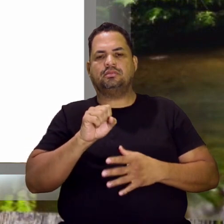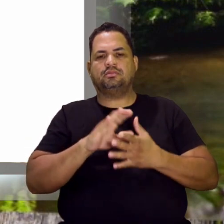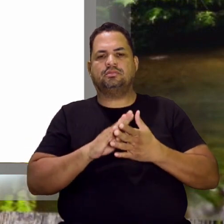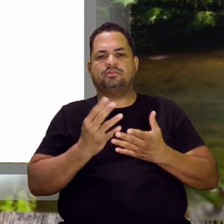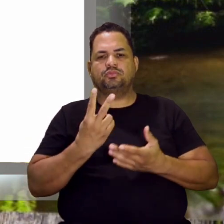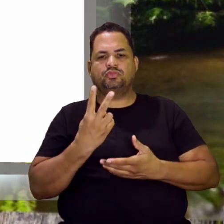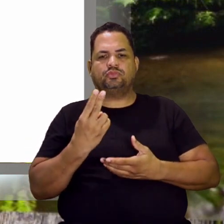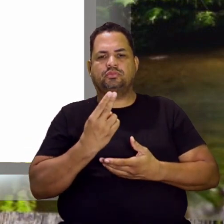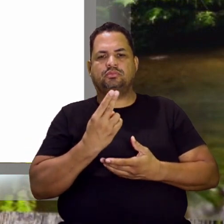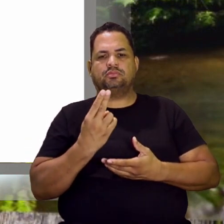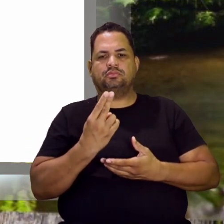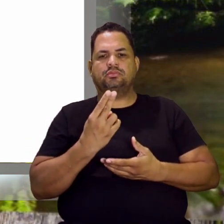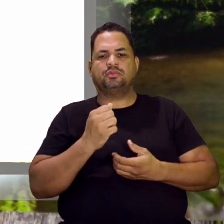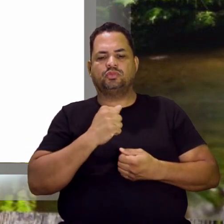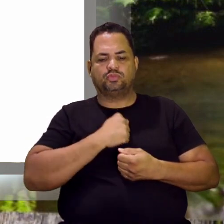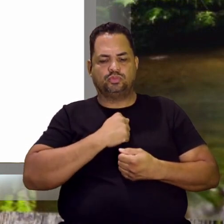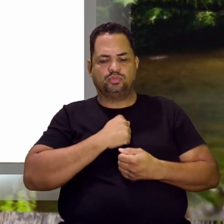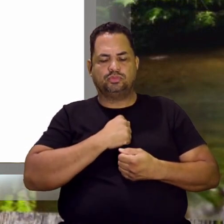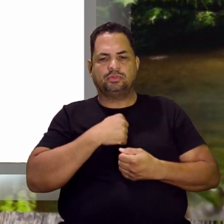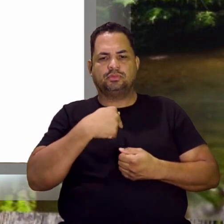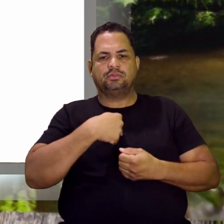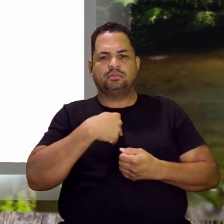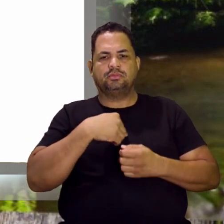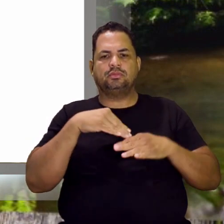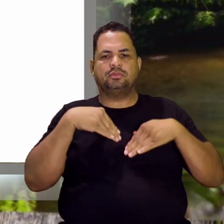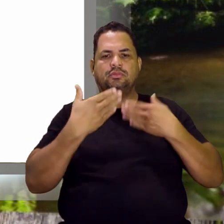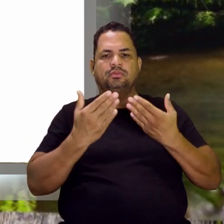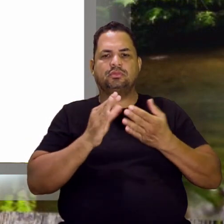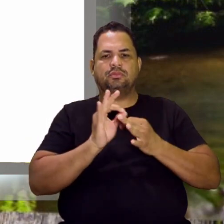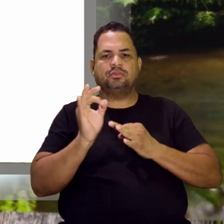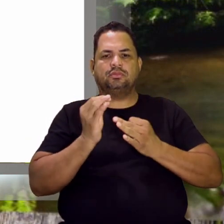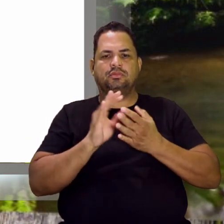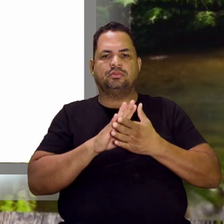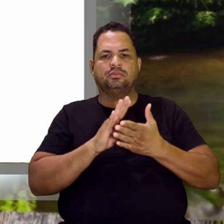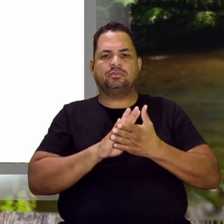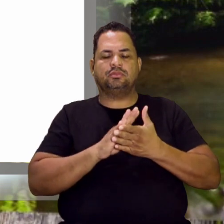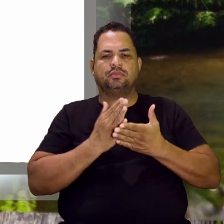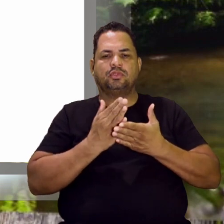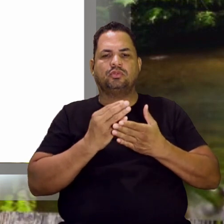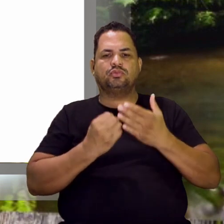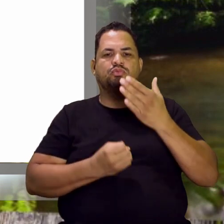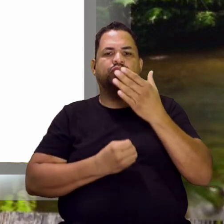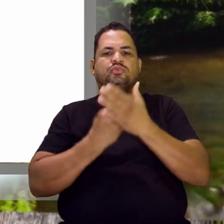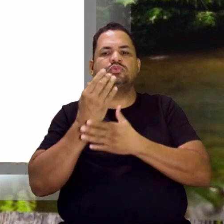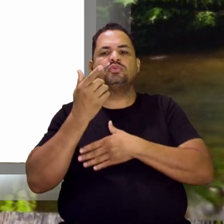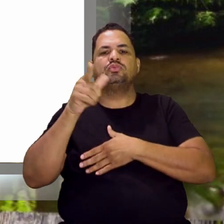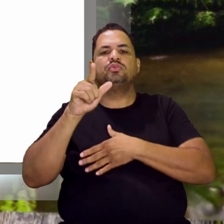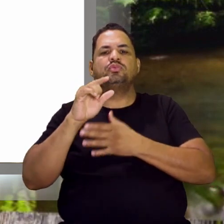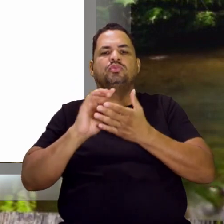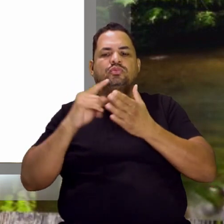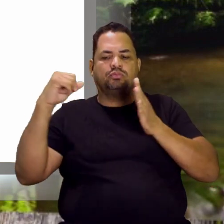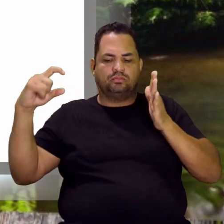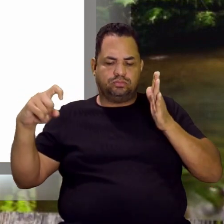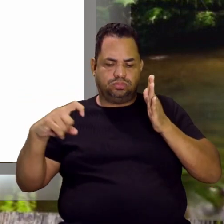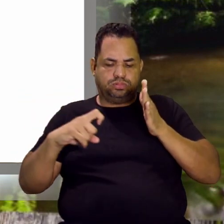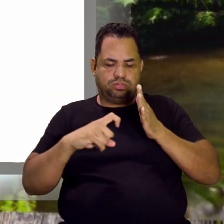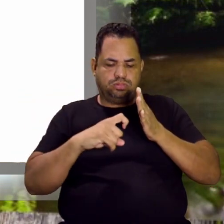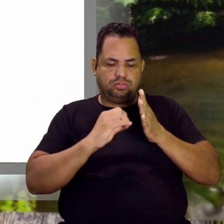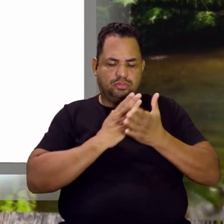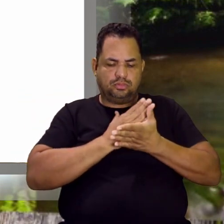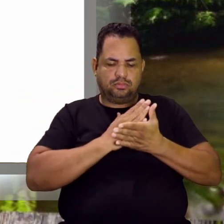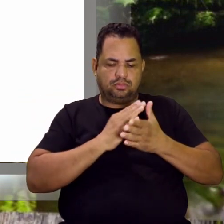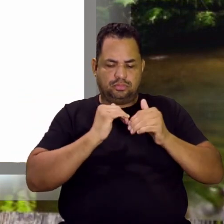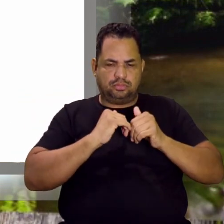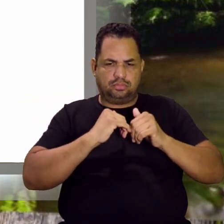estão juntos em mim. Mas na hora da formação dos meus espermatozoides, eles vão se separar.